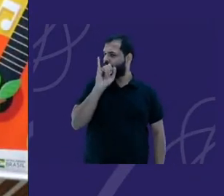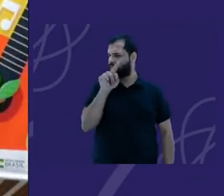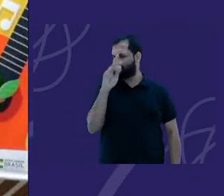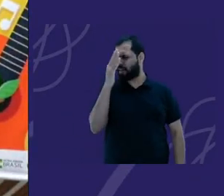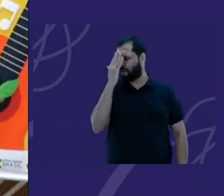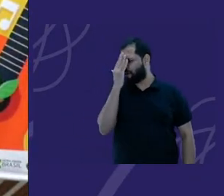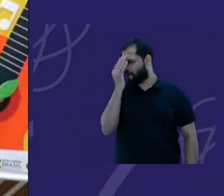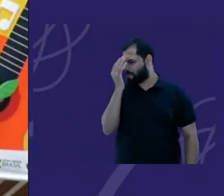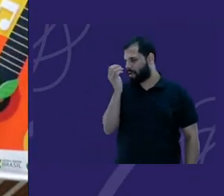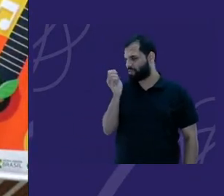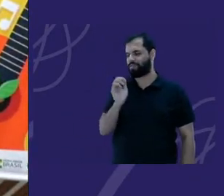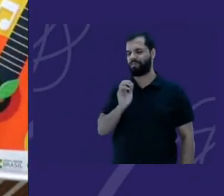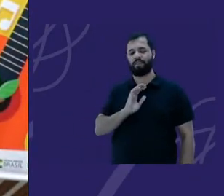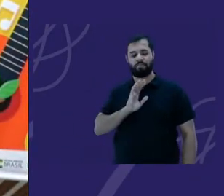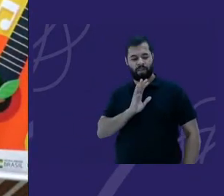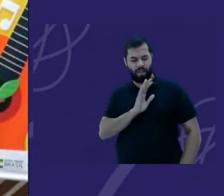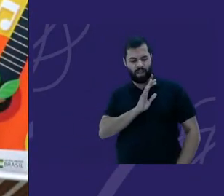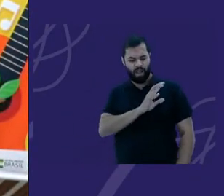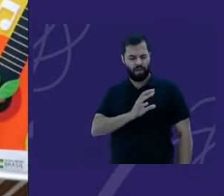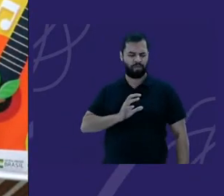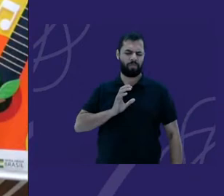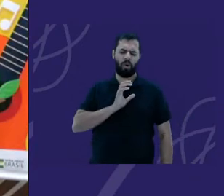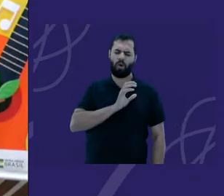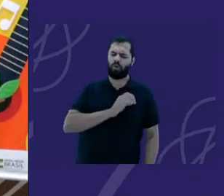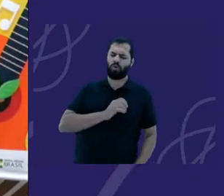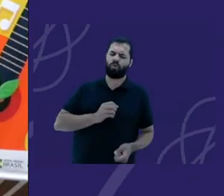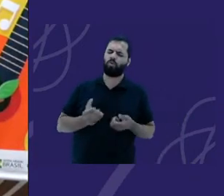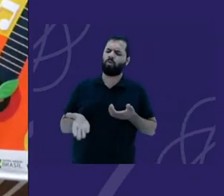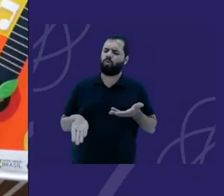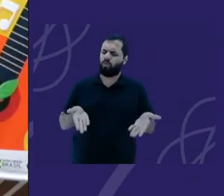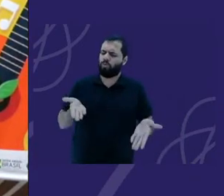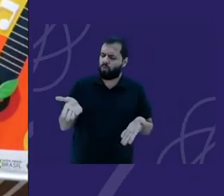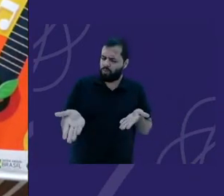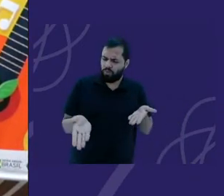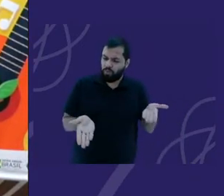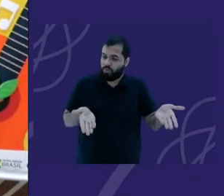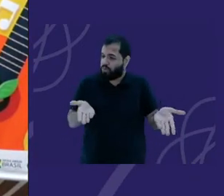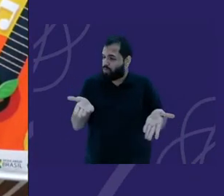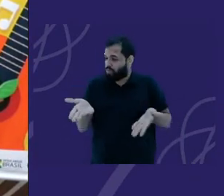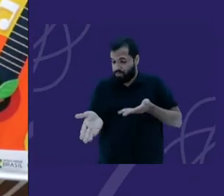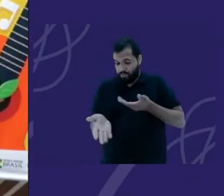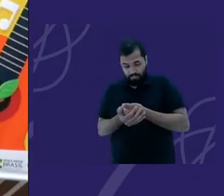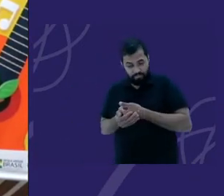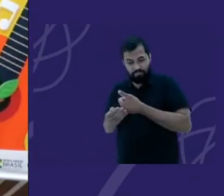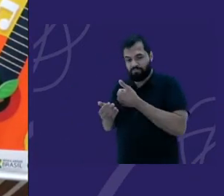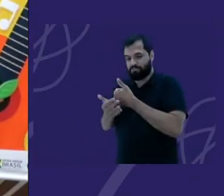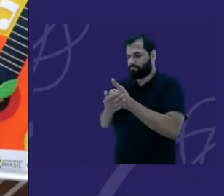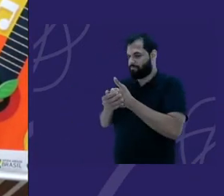como eu sou tão carinhoso e muito, muito que te quero.